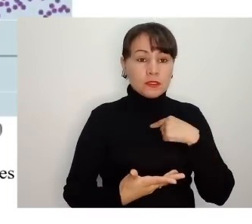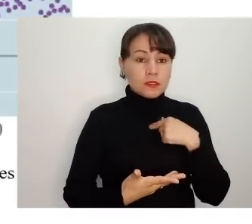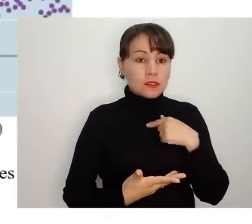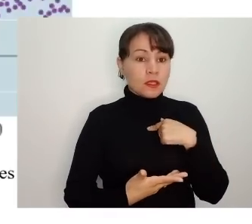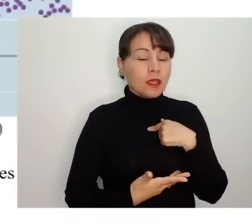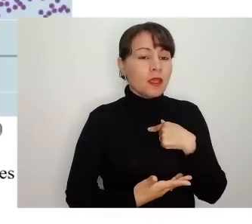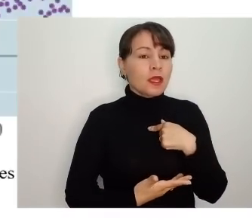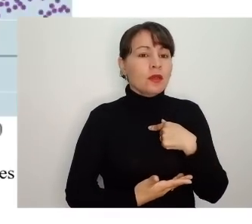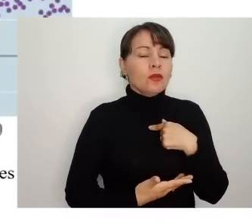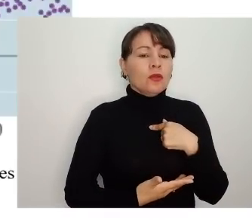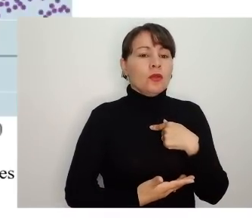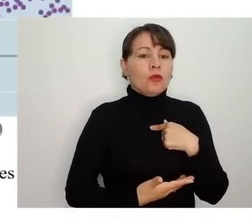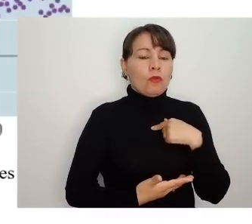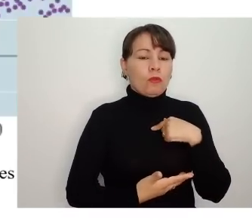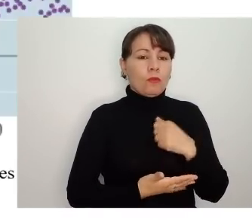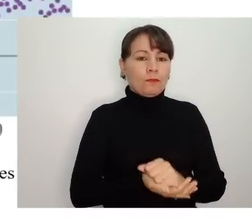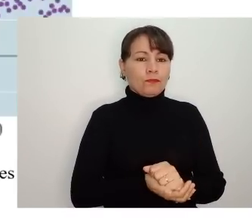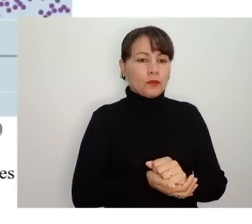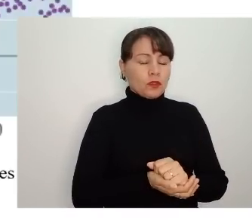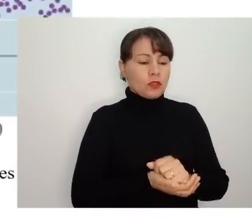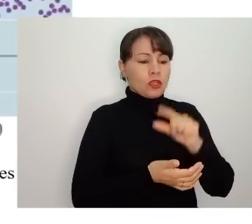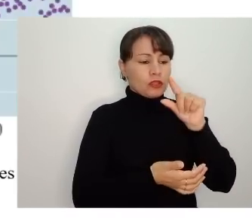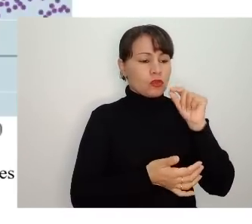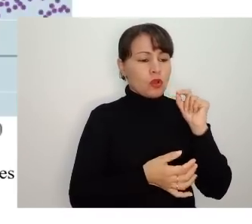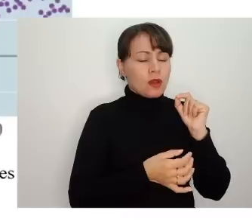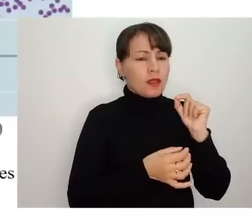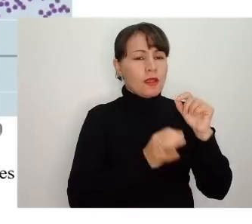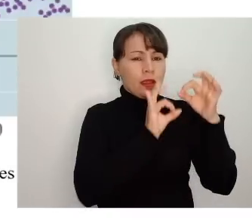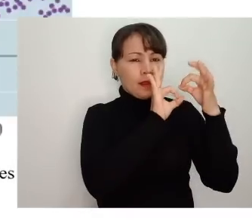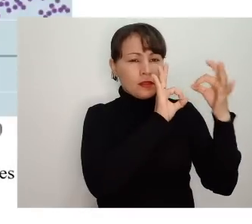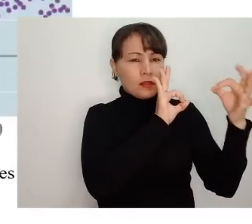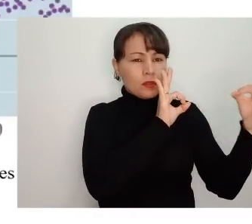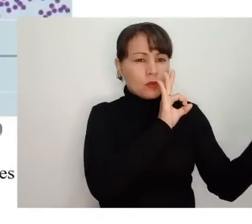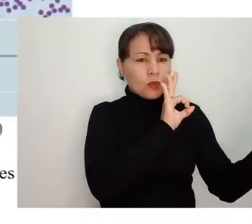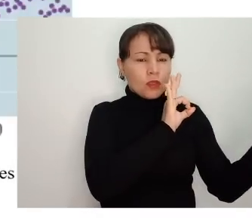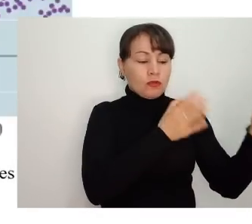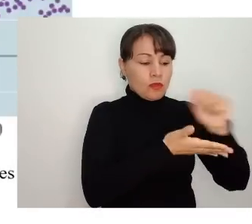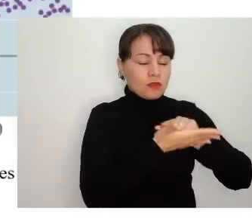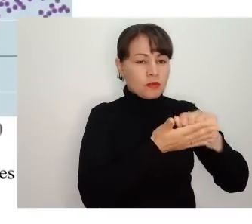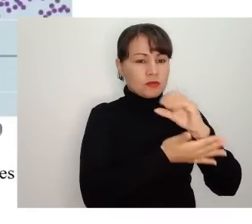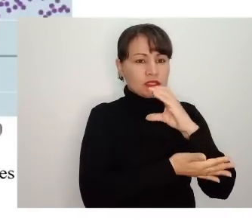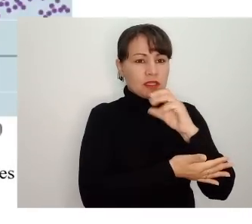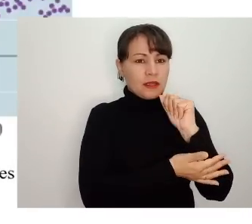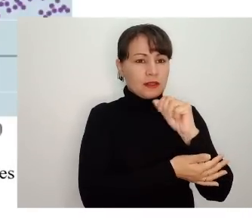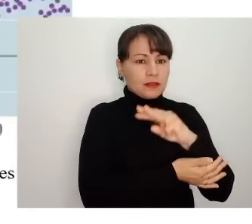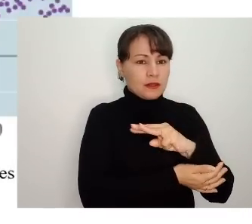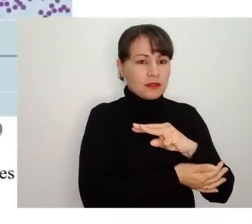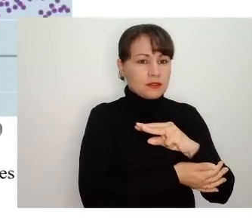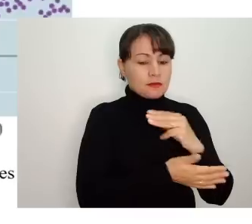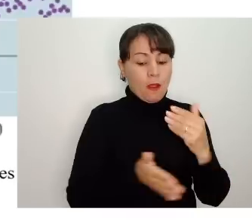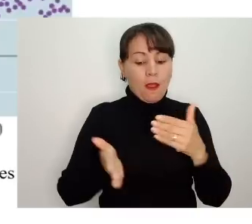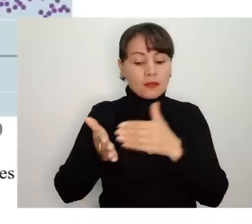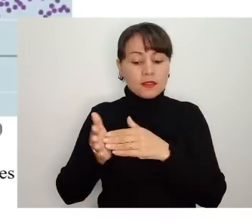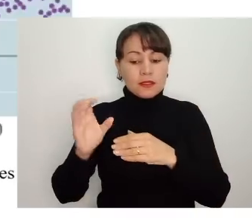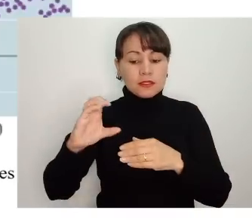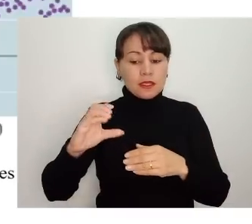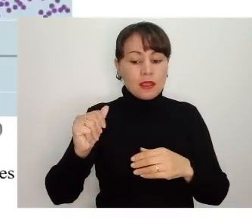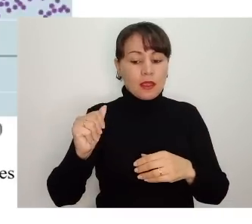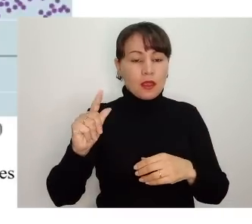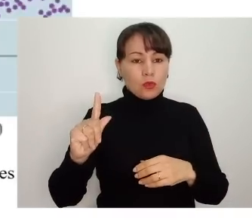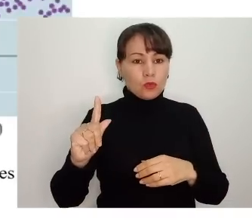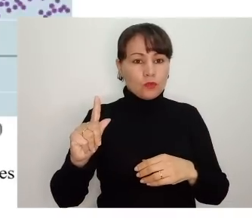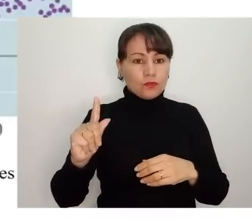Então, se eu pegar esse circuito aqui, ó, eu vou pegar a região CA3 para a região